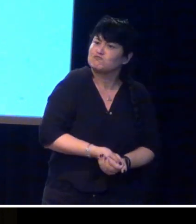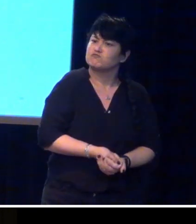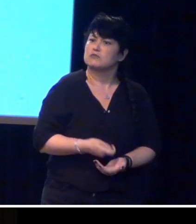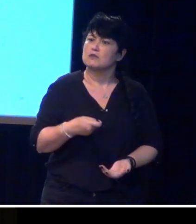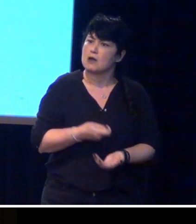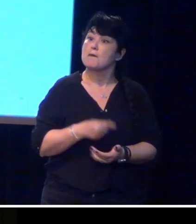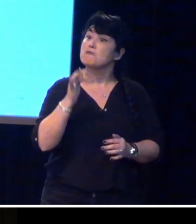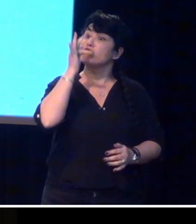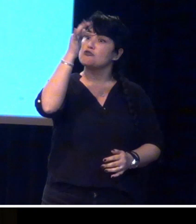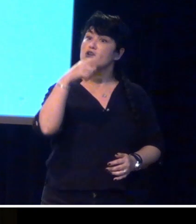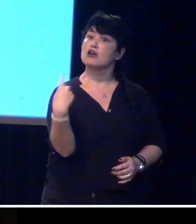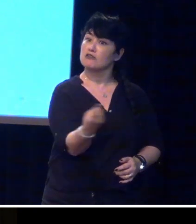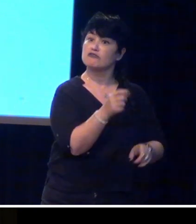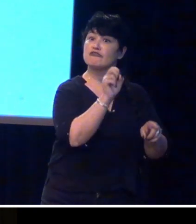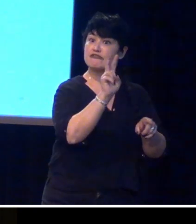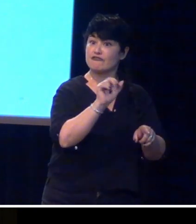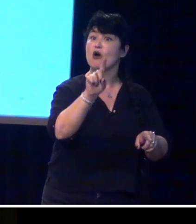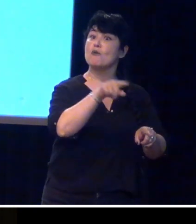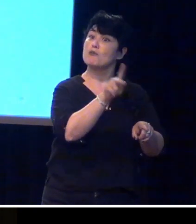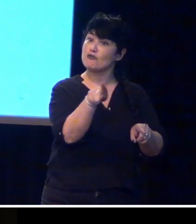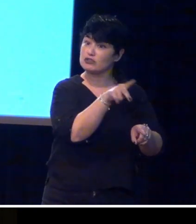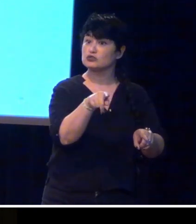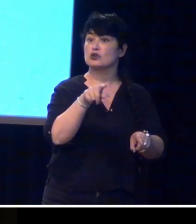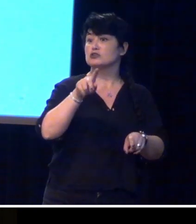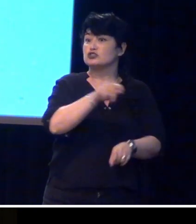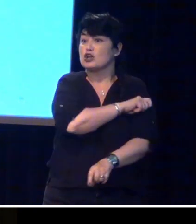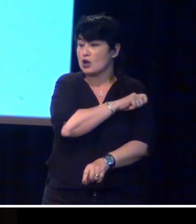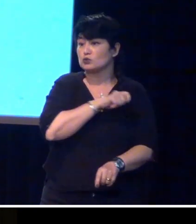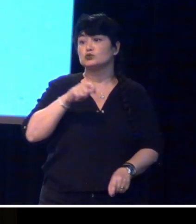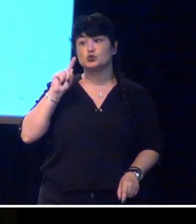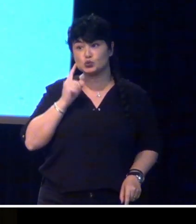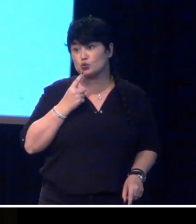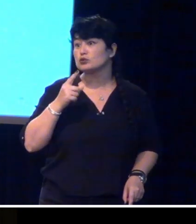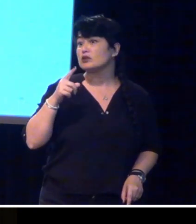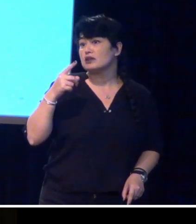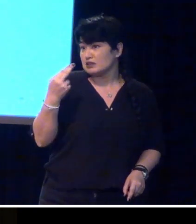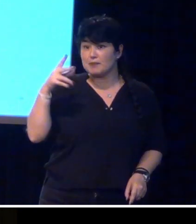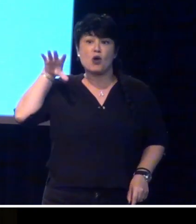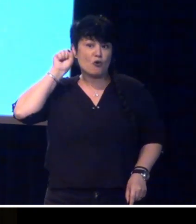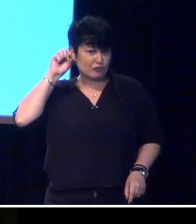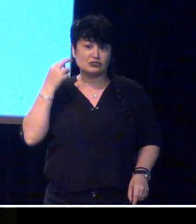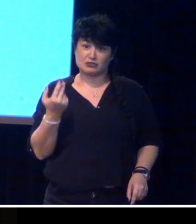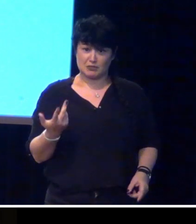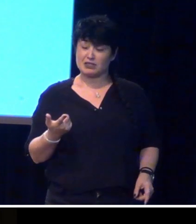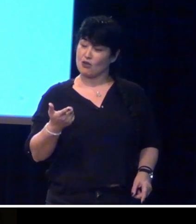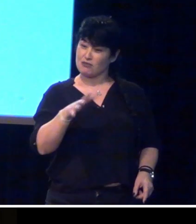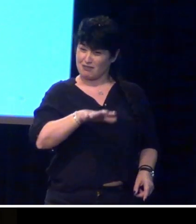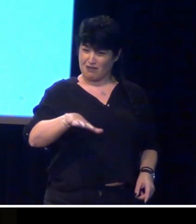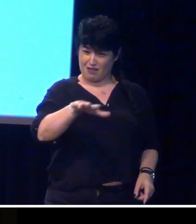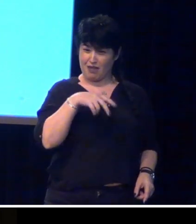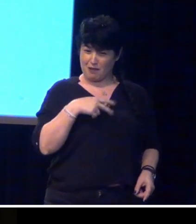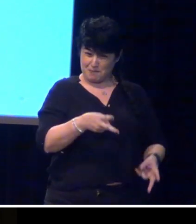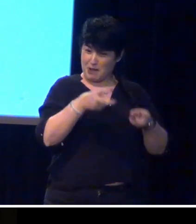porque serão professores de alunos surdos e ouvintes também. Né? Então, neste cenário,